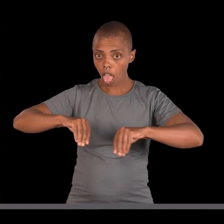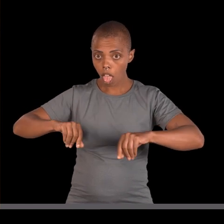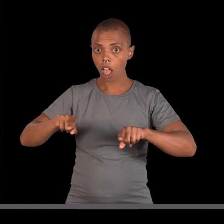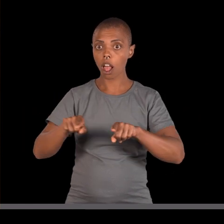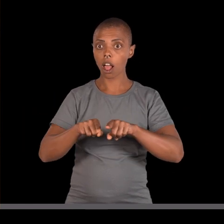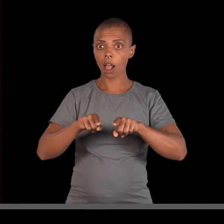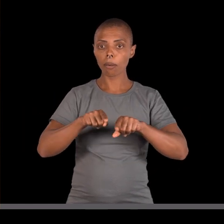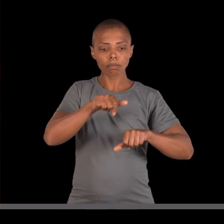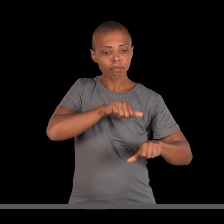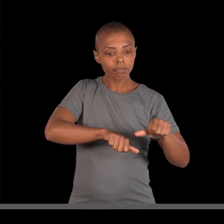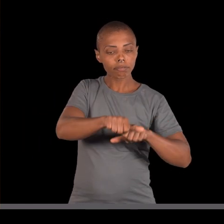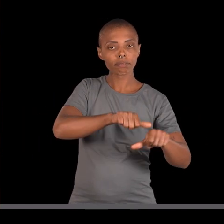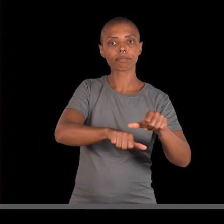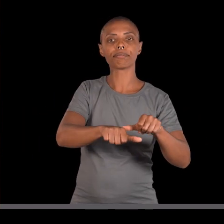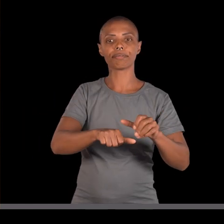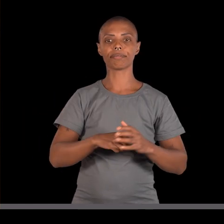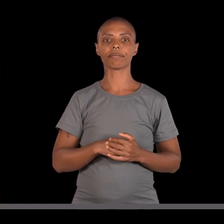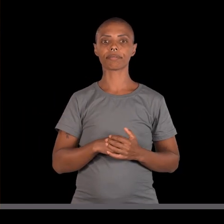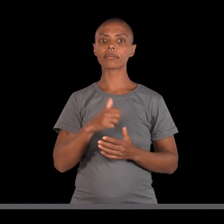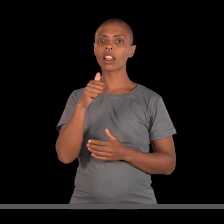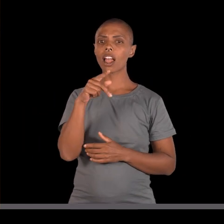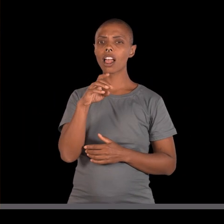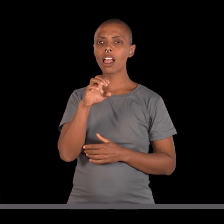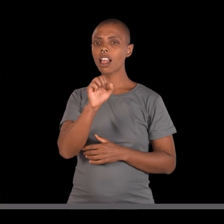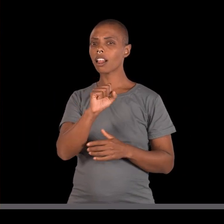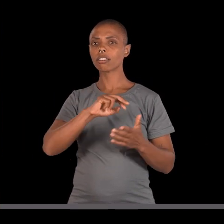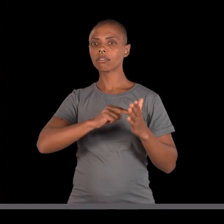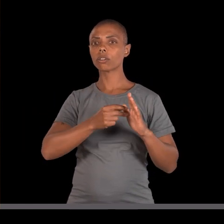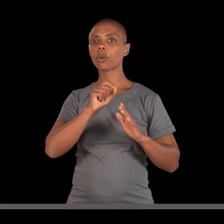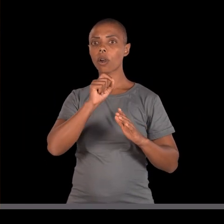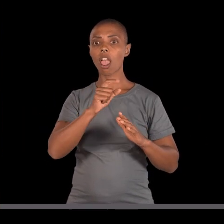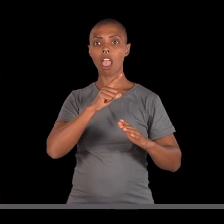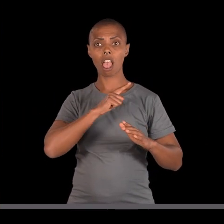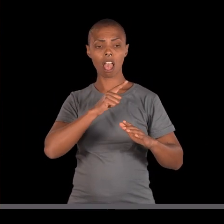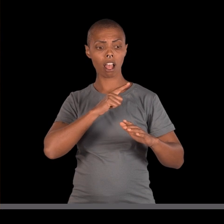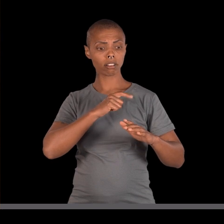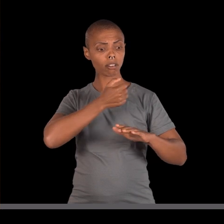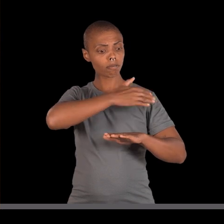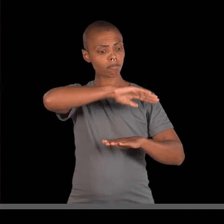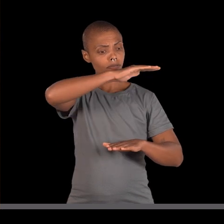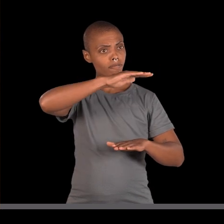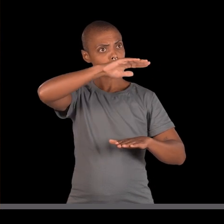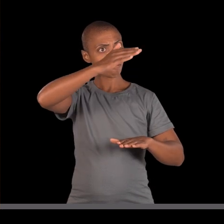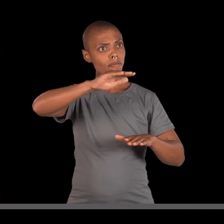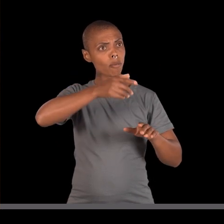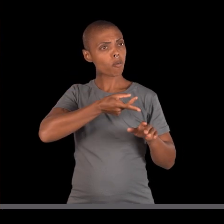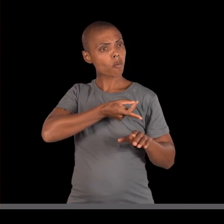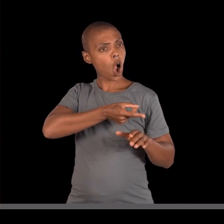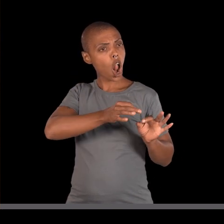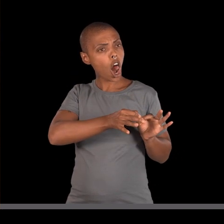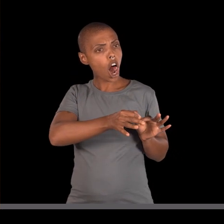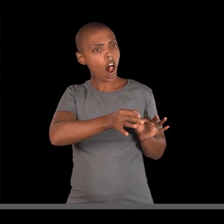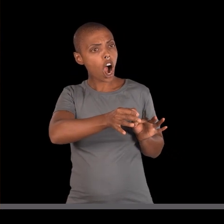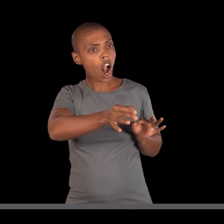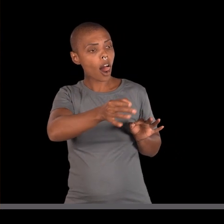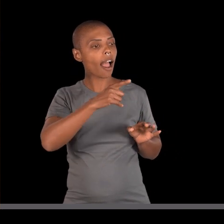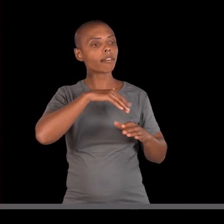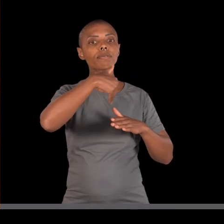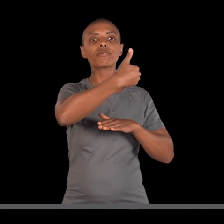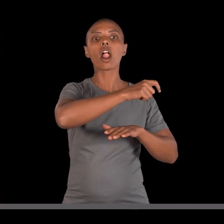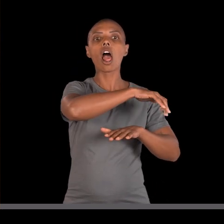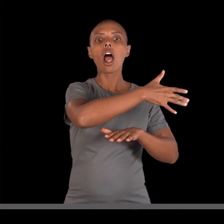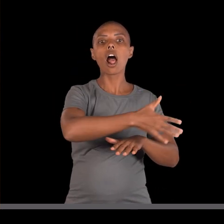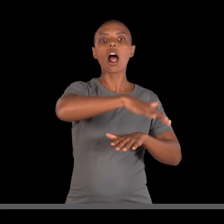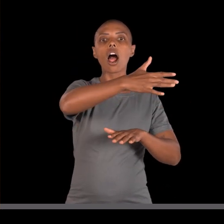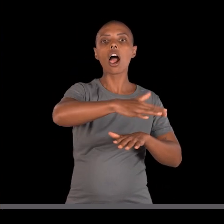Características geológicas e geomorfológicas. A Cordilheira dos Andes é uma vasta cadeia montanhosa formada